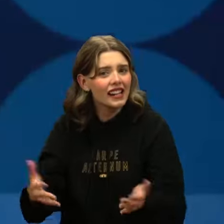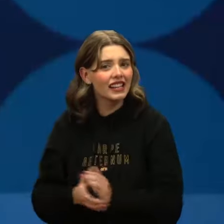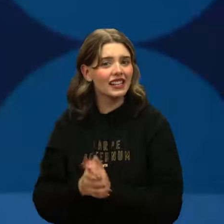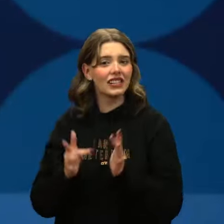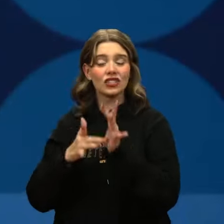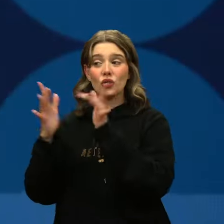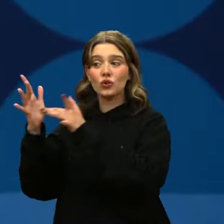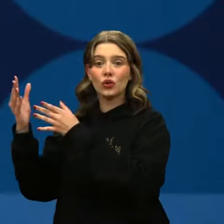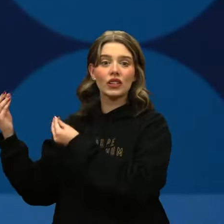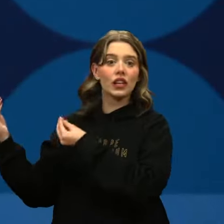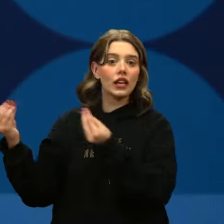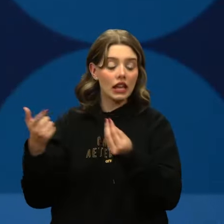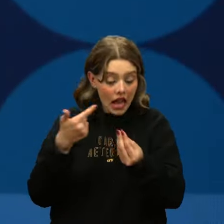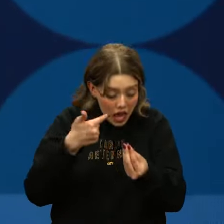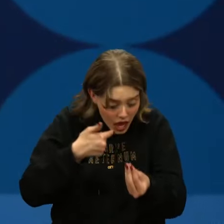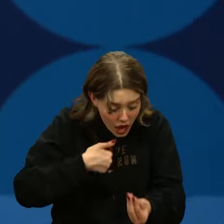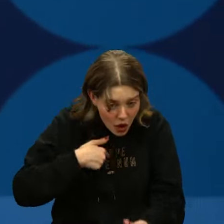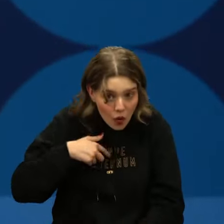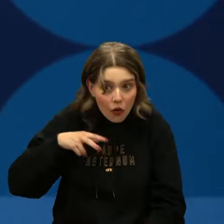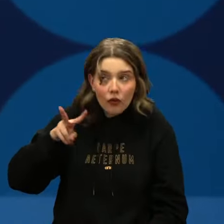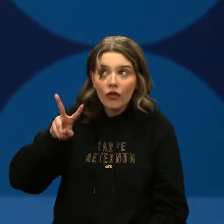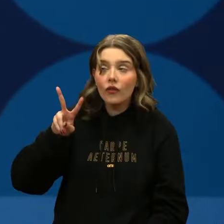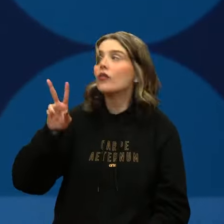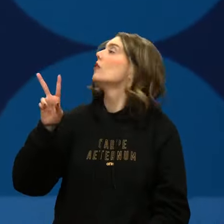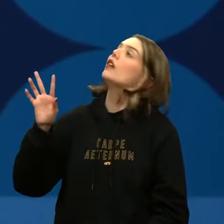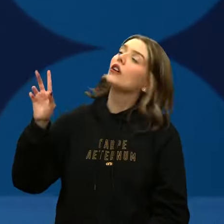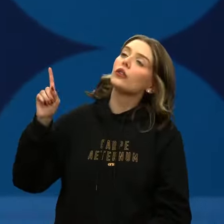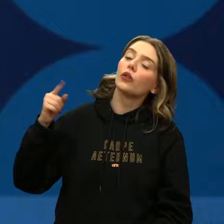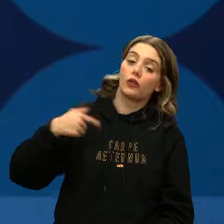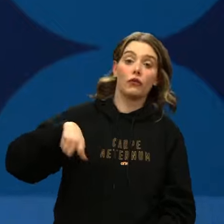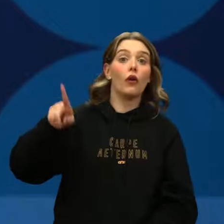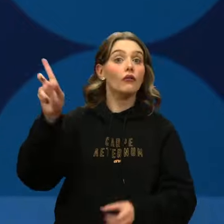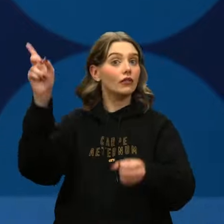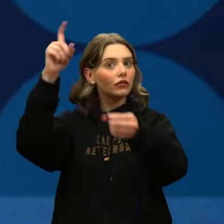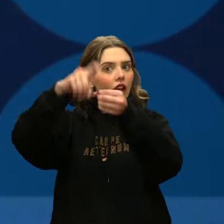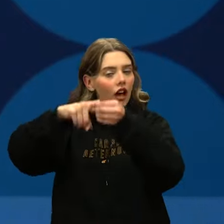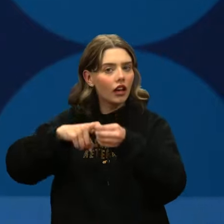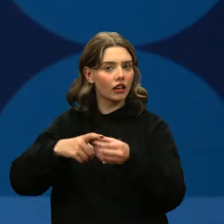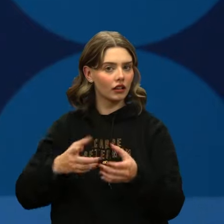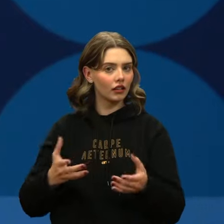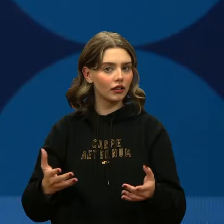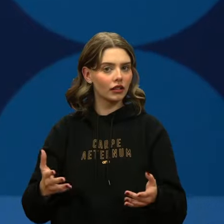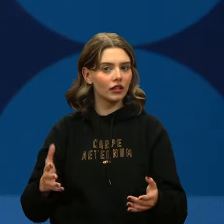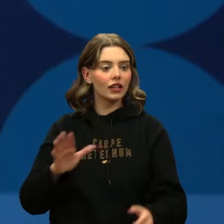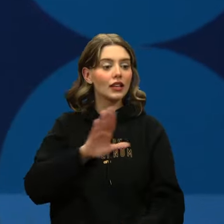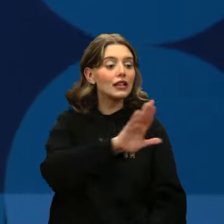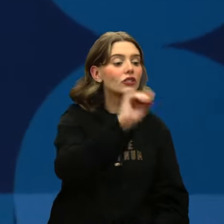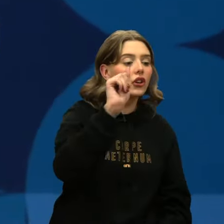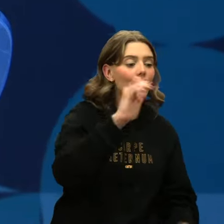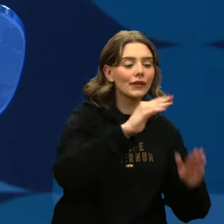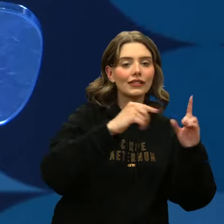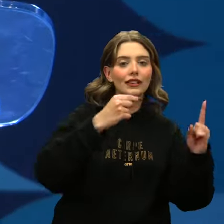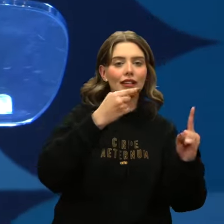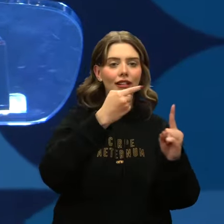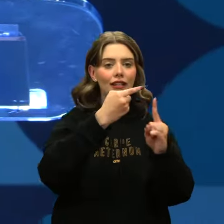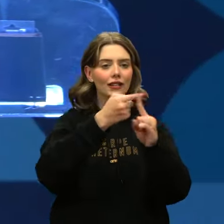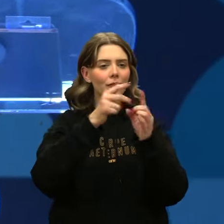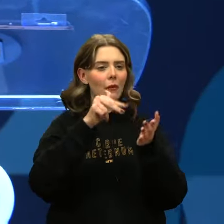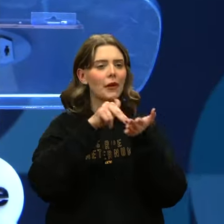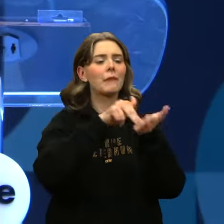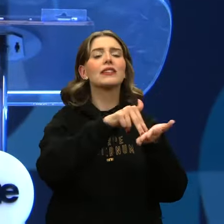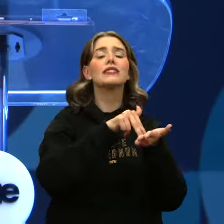eles: ei, eu estou voltando. E ele chama essa igreja para permanecer no caminho que eles